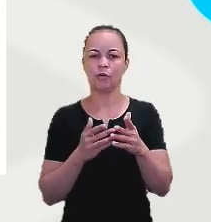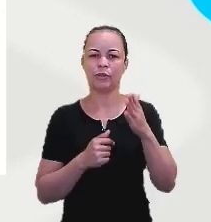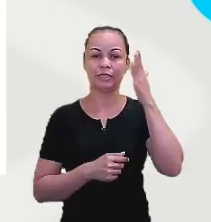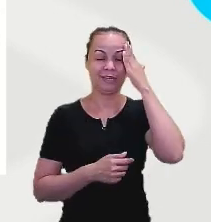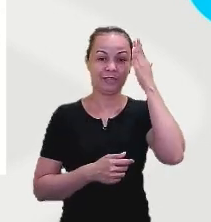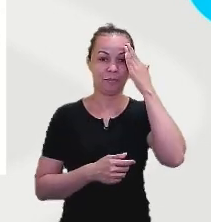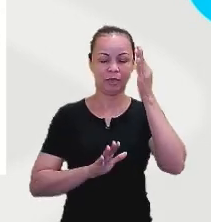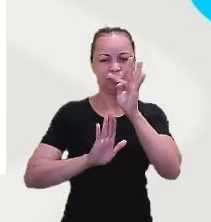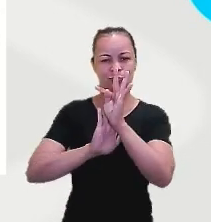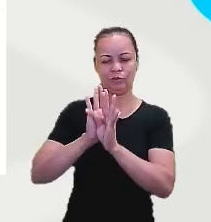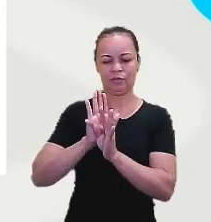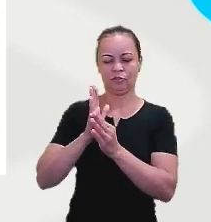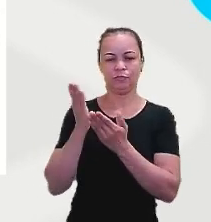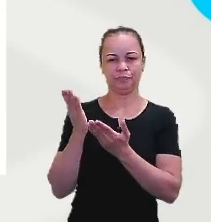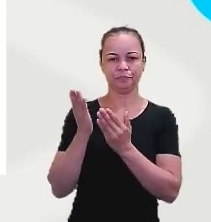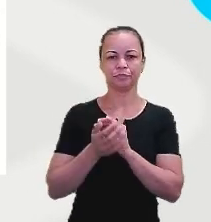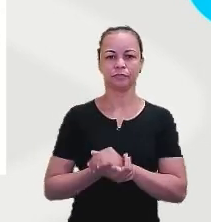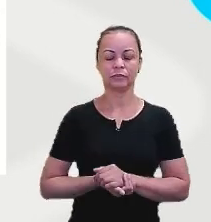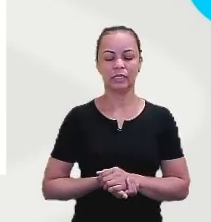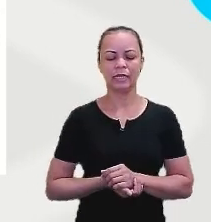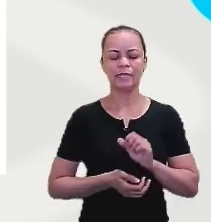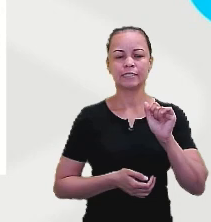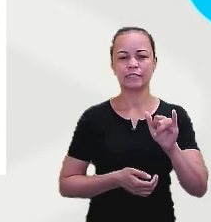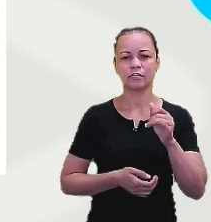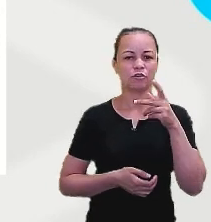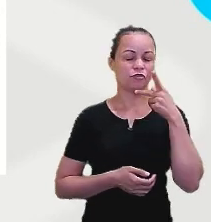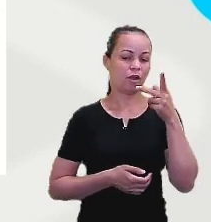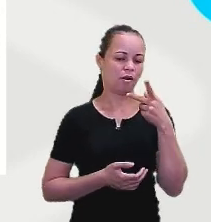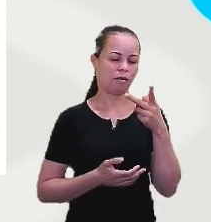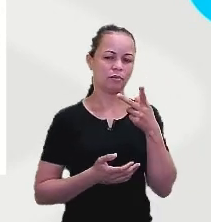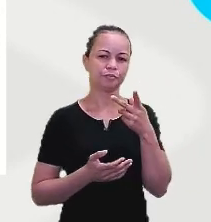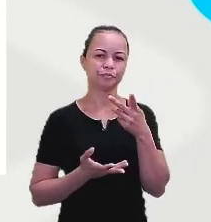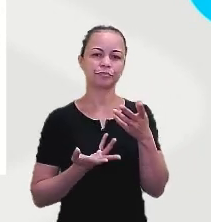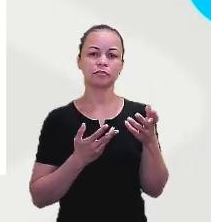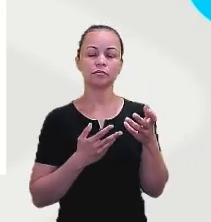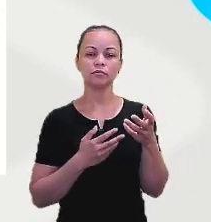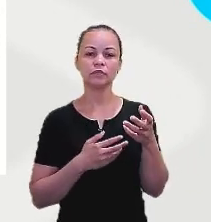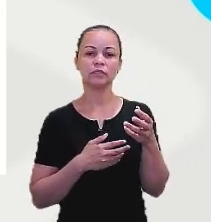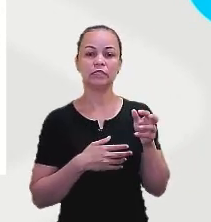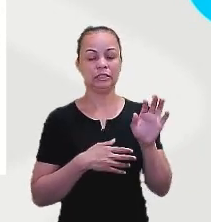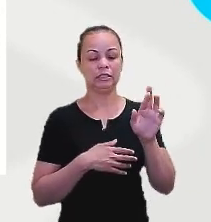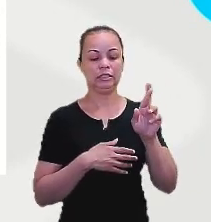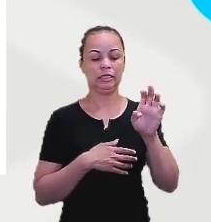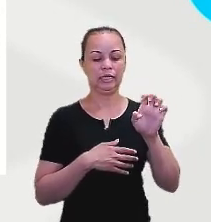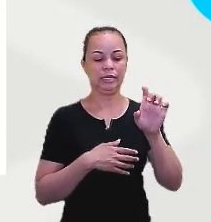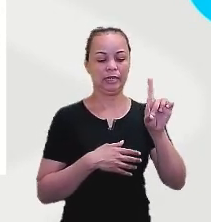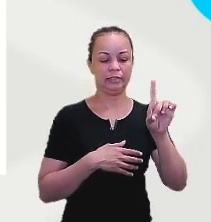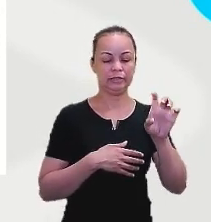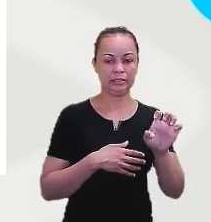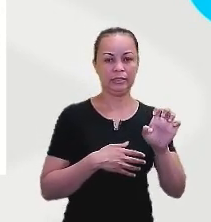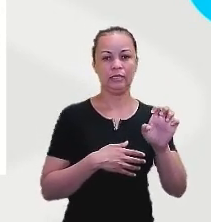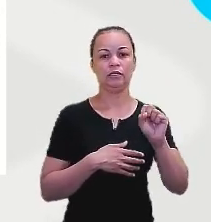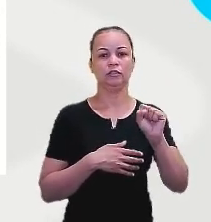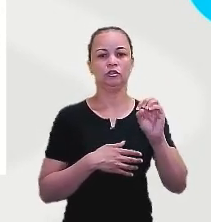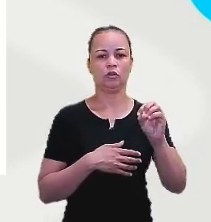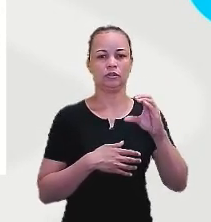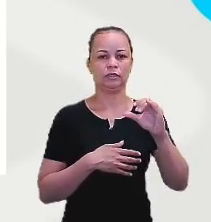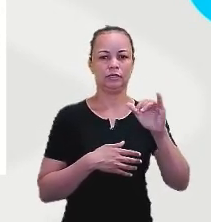eu fosse falar rede social aqui em casa é outra coisa, a gente sabe muito bem